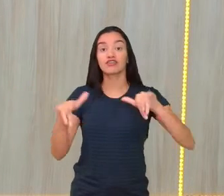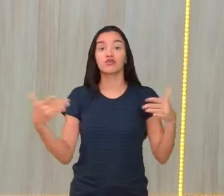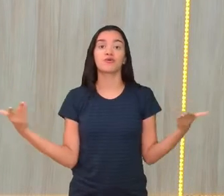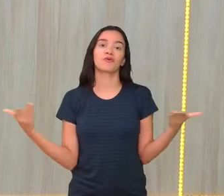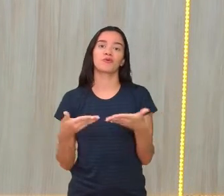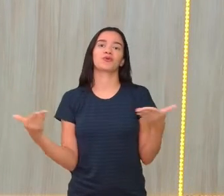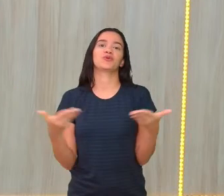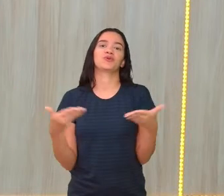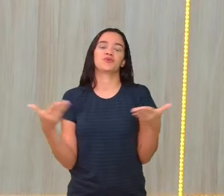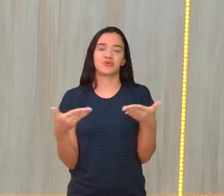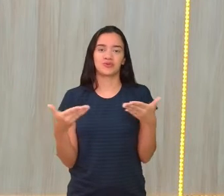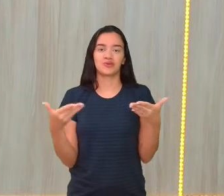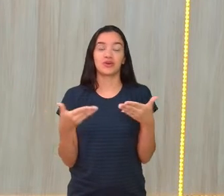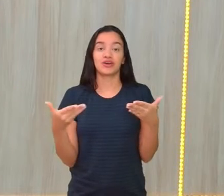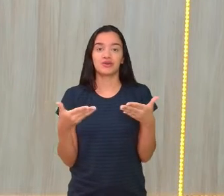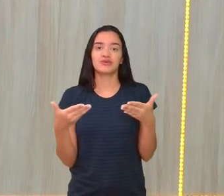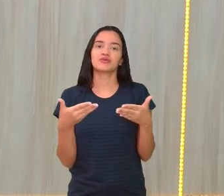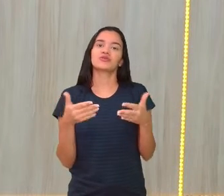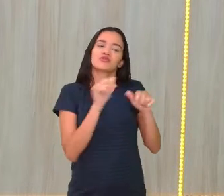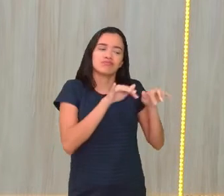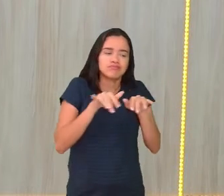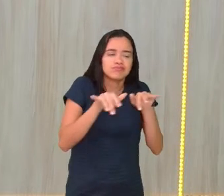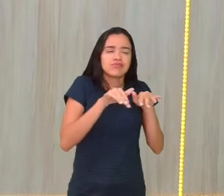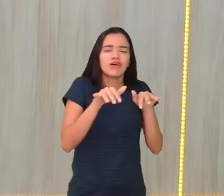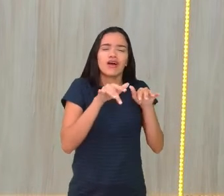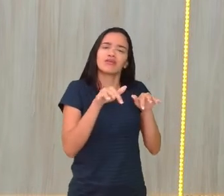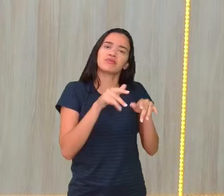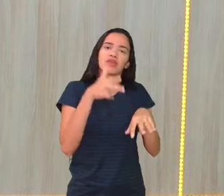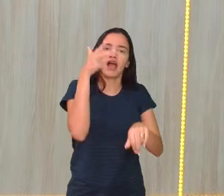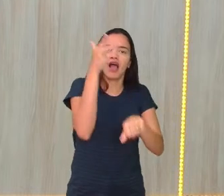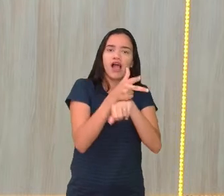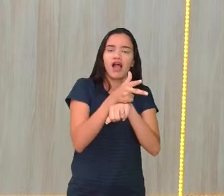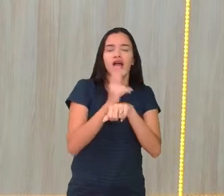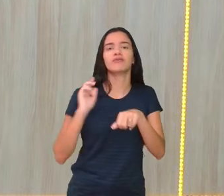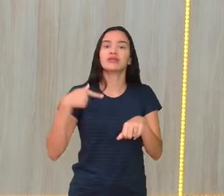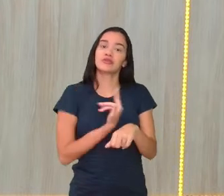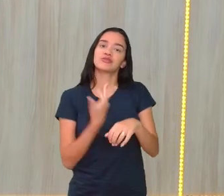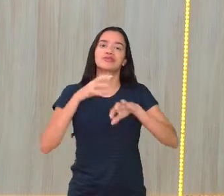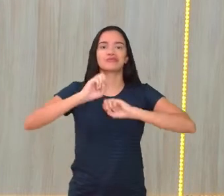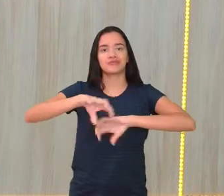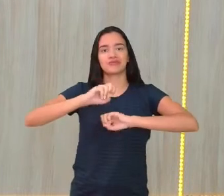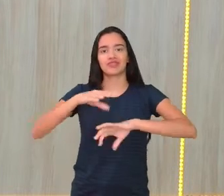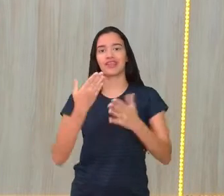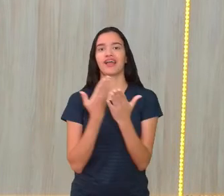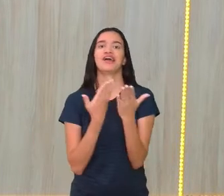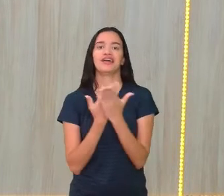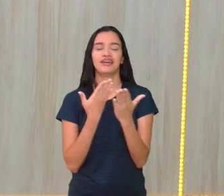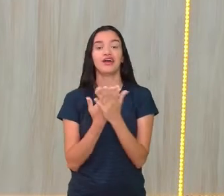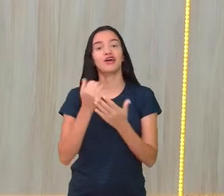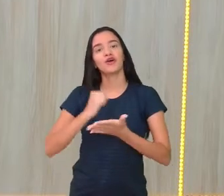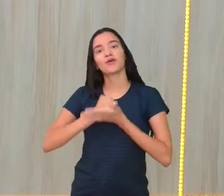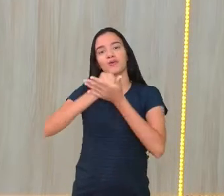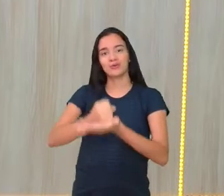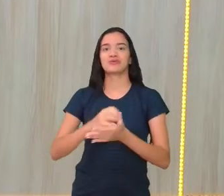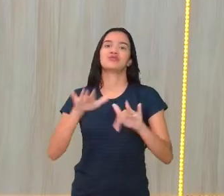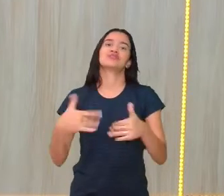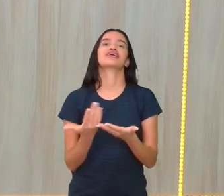ó, eles estão lá, enquanto eles estão lá operando as câmeras, a gente está aqui ministrando a aula, contando com a ajuda